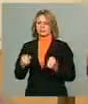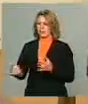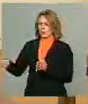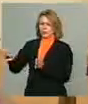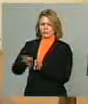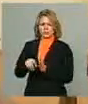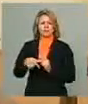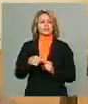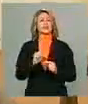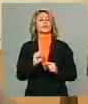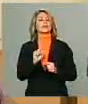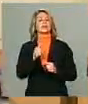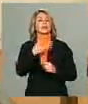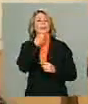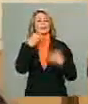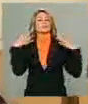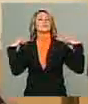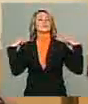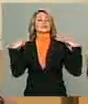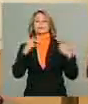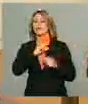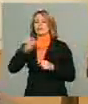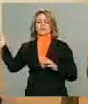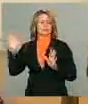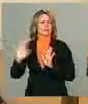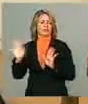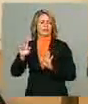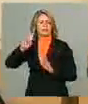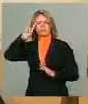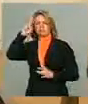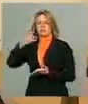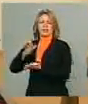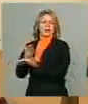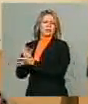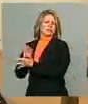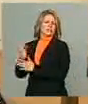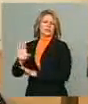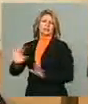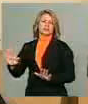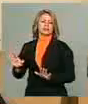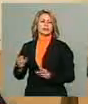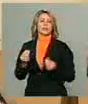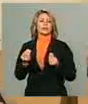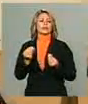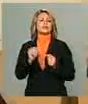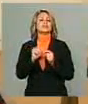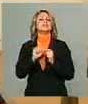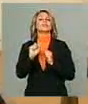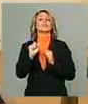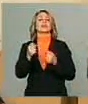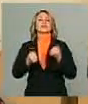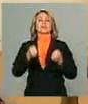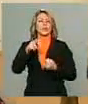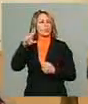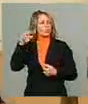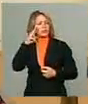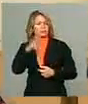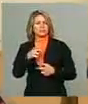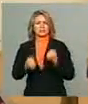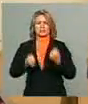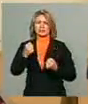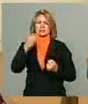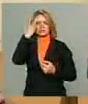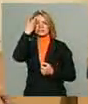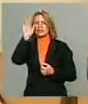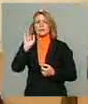digo éc Cadê o teu chofer Ah manda ele embora que ele tá muito chato eu digo pera aí você vai fazer o que eu nunca vi você dirigir eu não